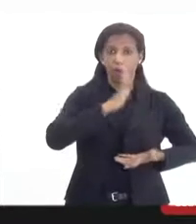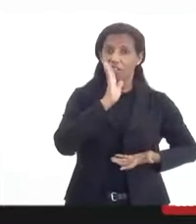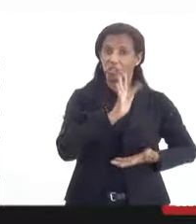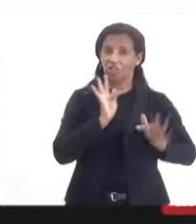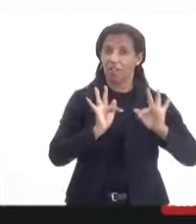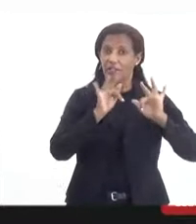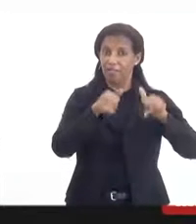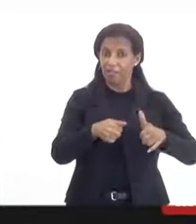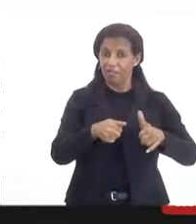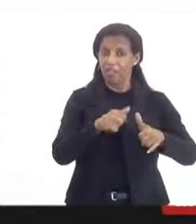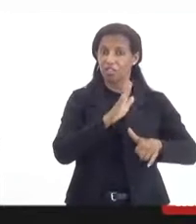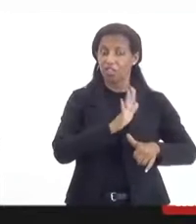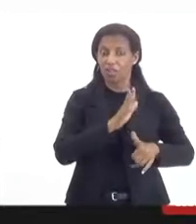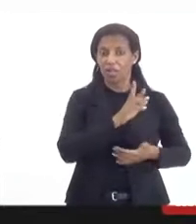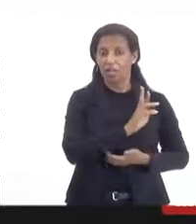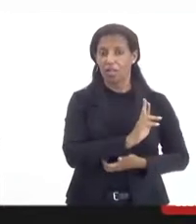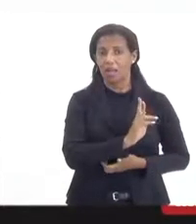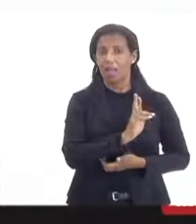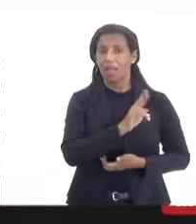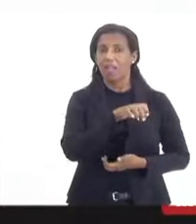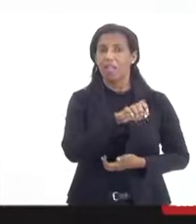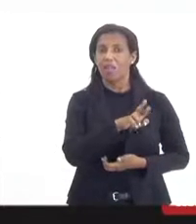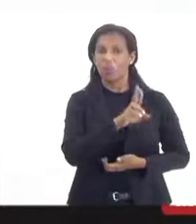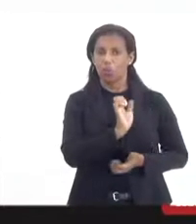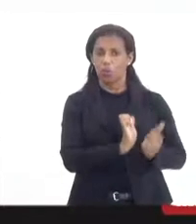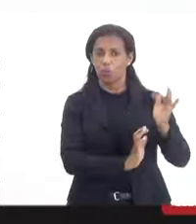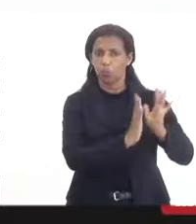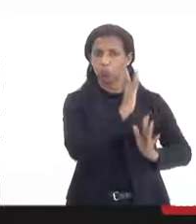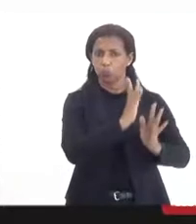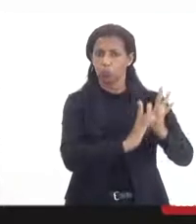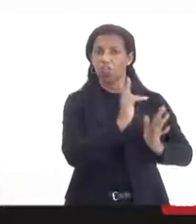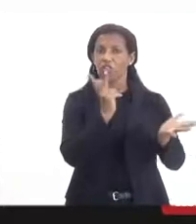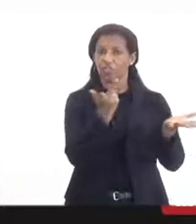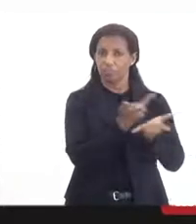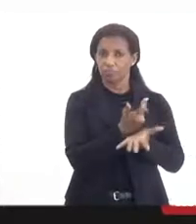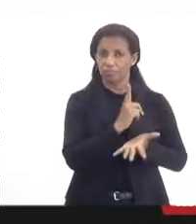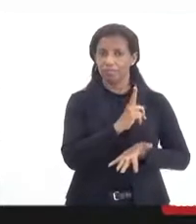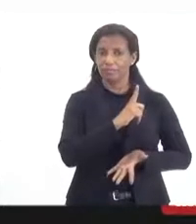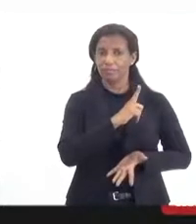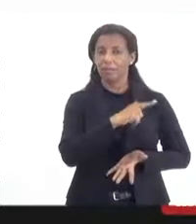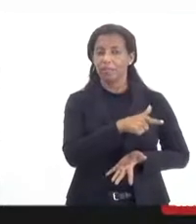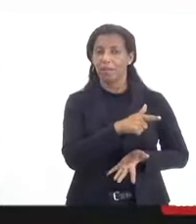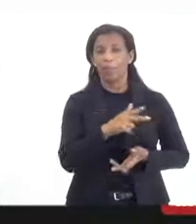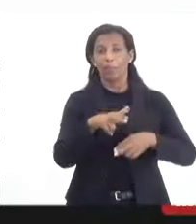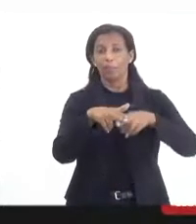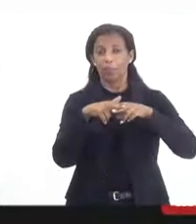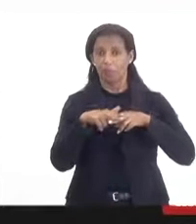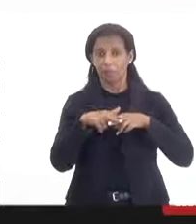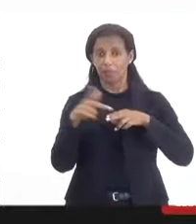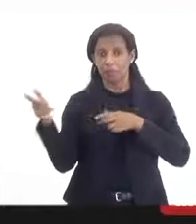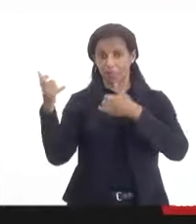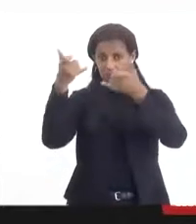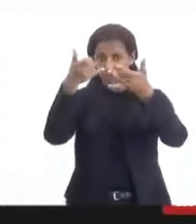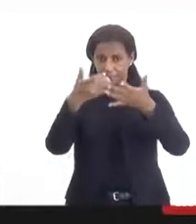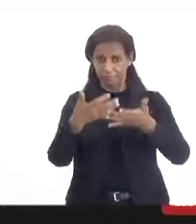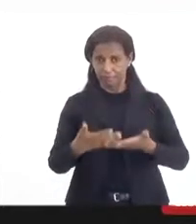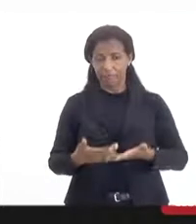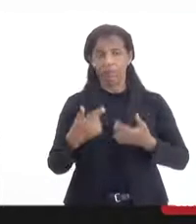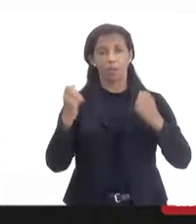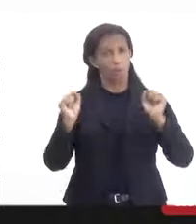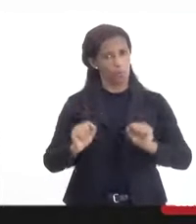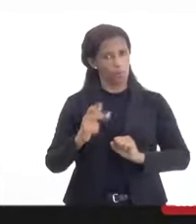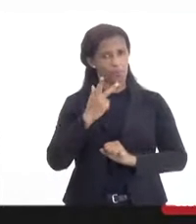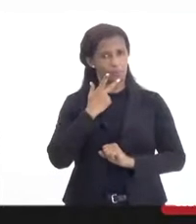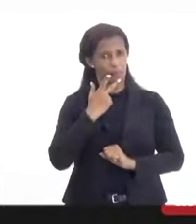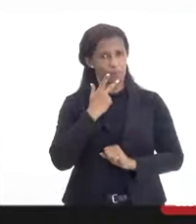fim recebidos na Reduc, e nós temos tido sucesso, por isso esse precedente. Há, inclusive, eu posso dizer,